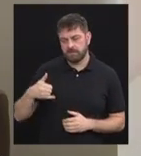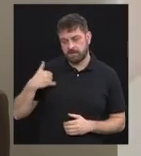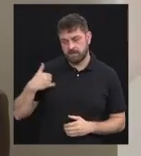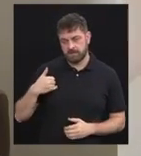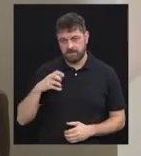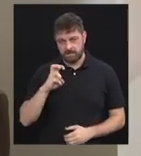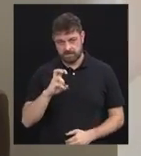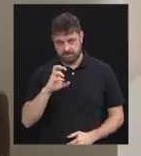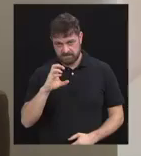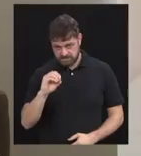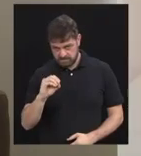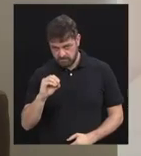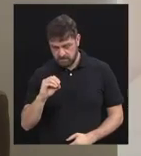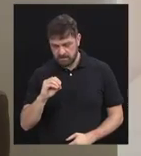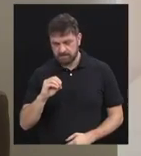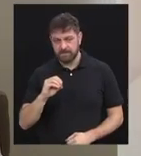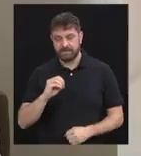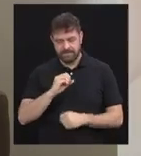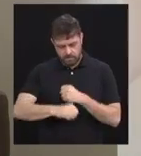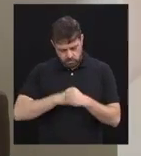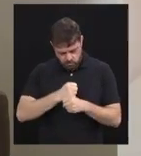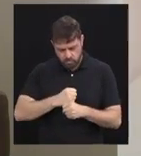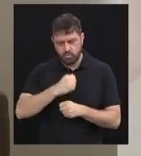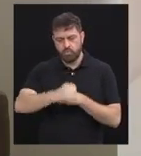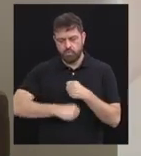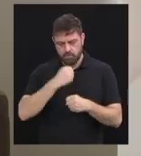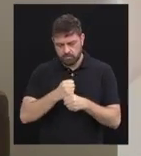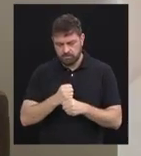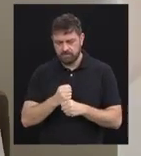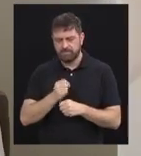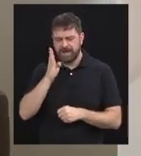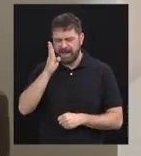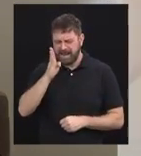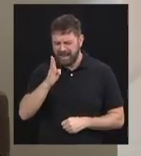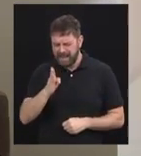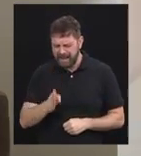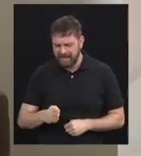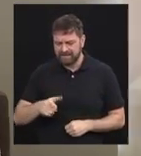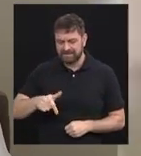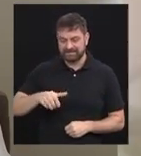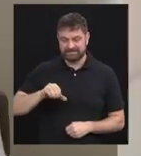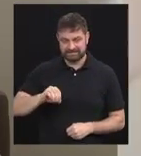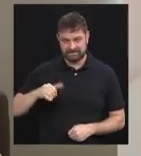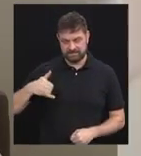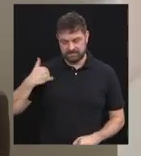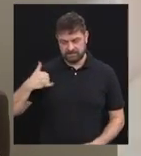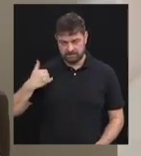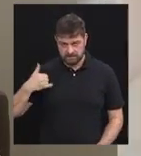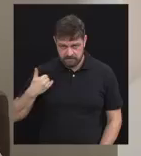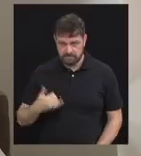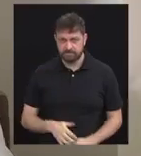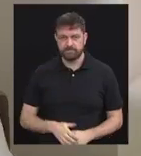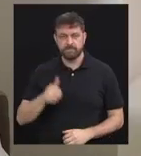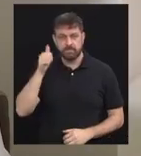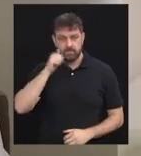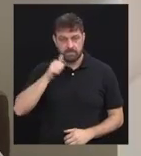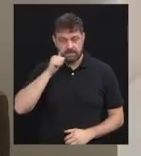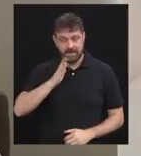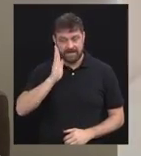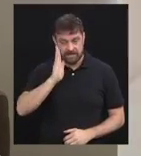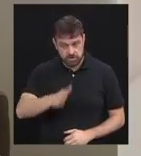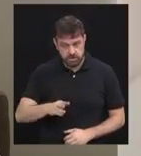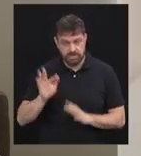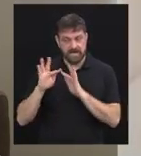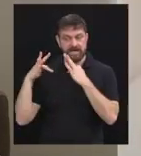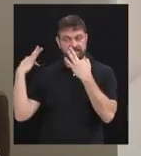50 anos e deve fazer anualmente até 70 anos. Aquelas mulheres que têm história